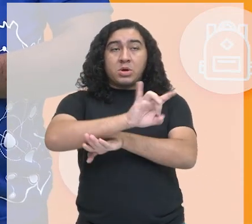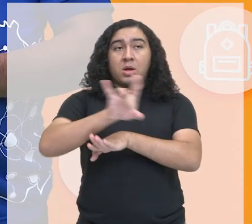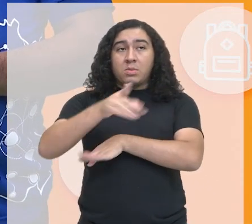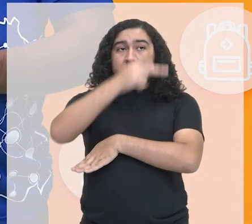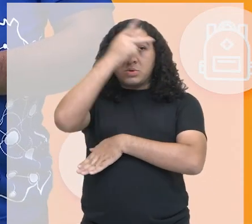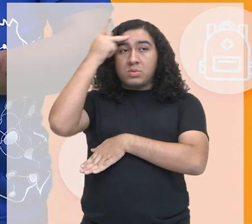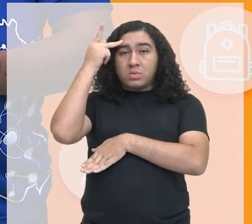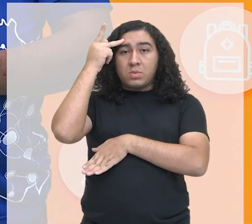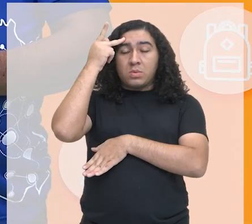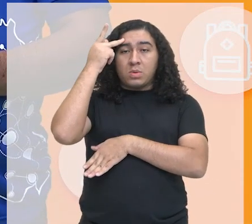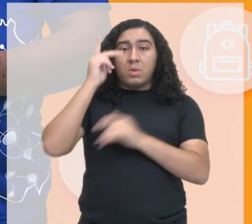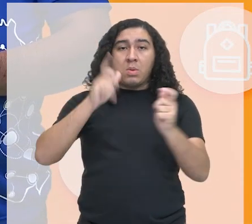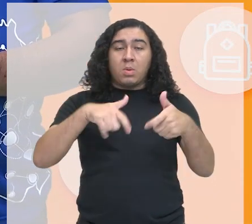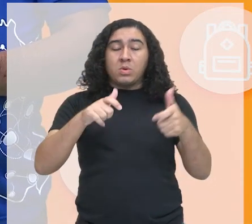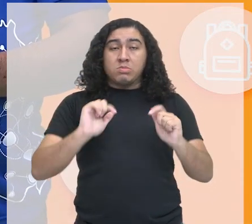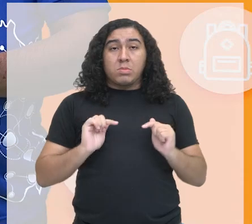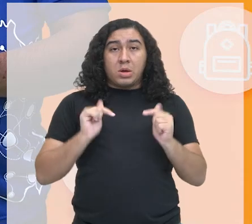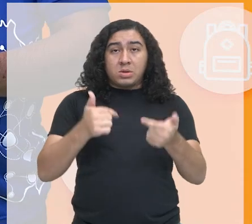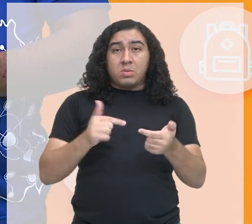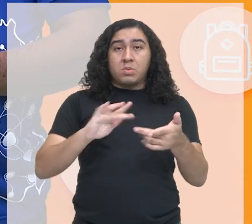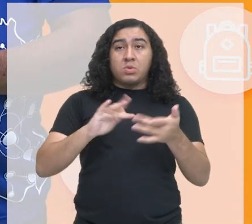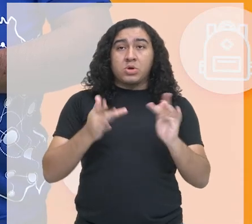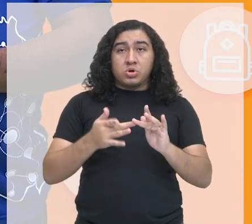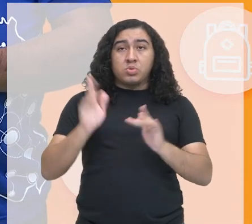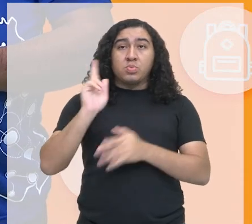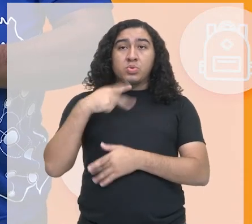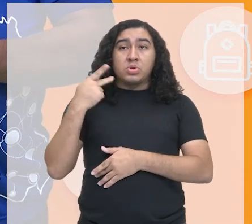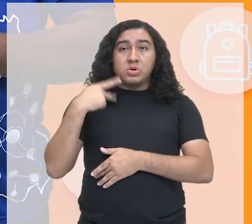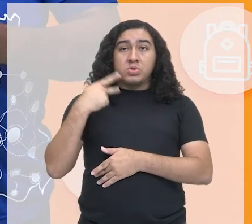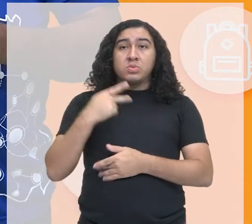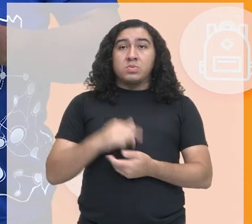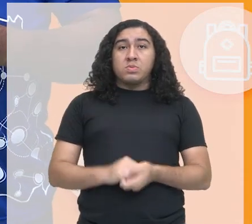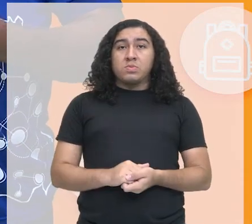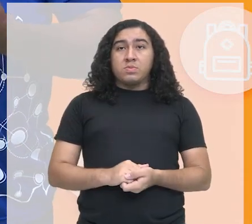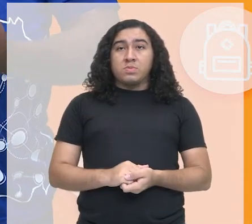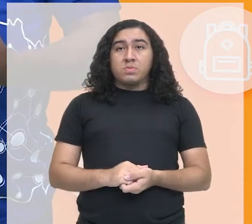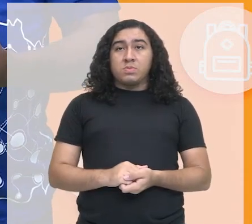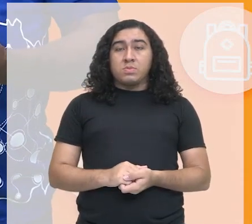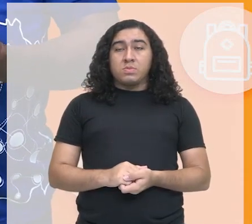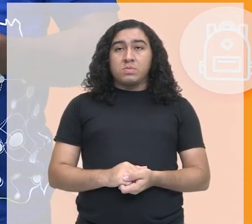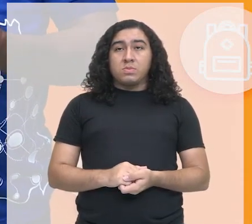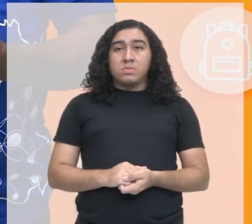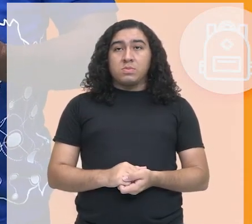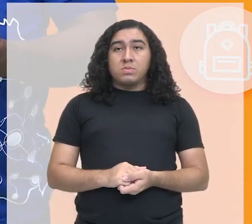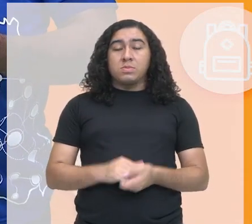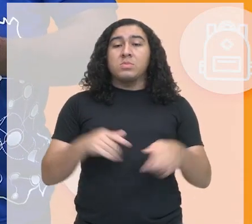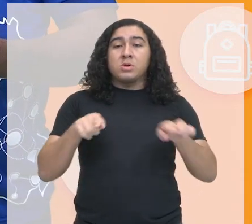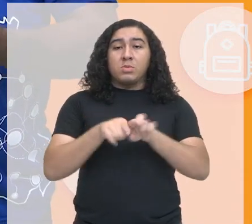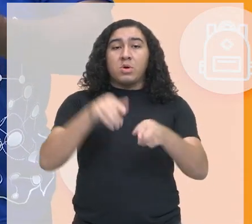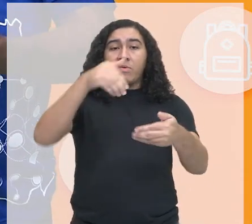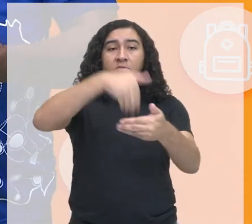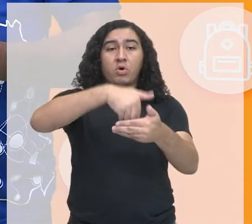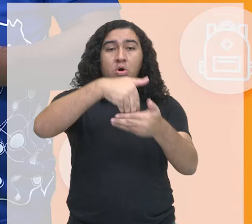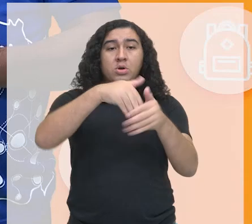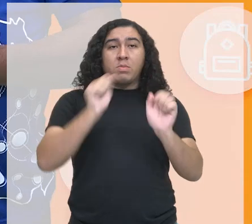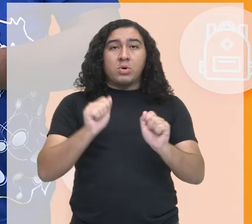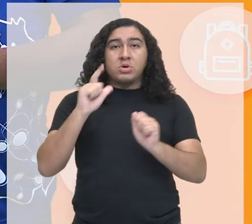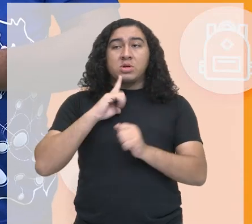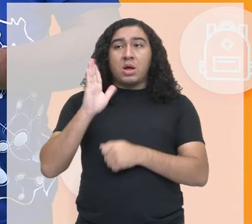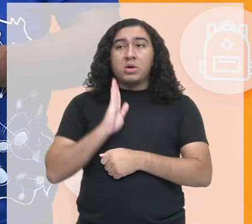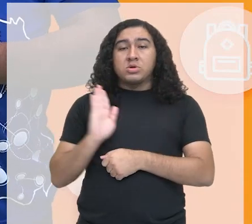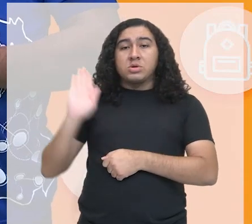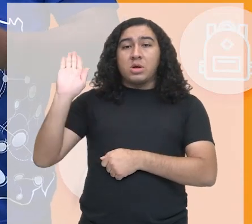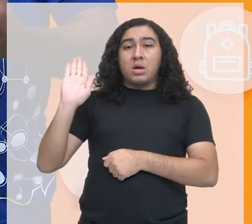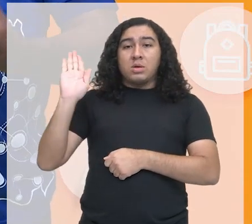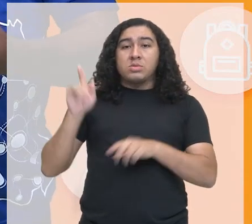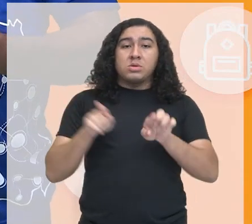cidadão em atividades políticas. Então, além de votar, você pode também ser candidato,